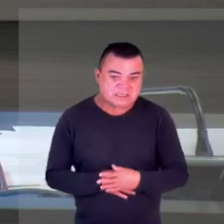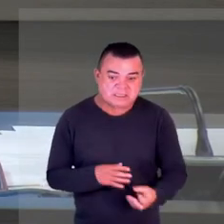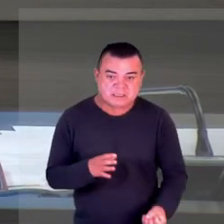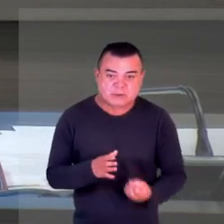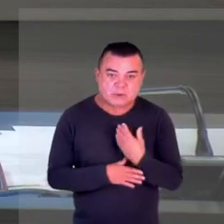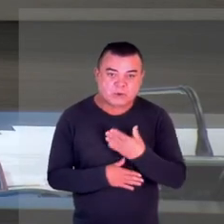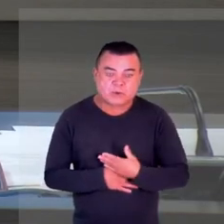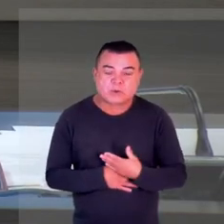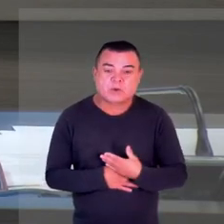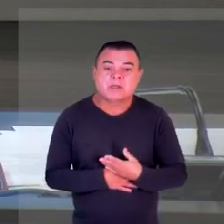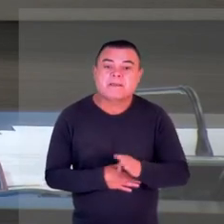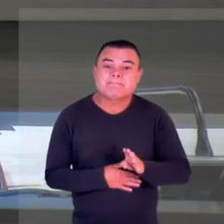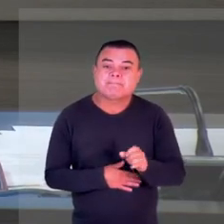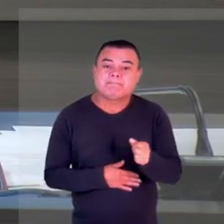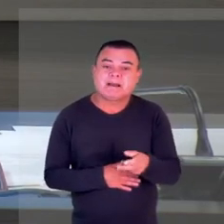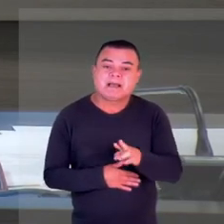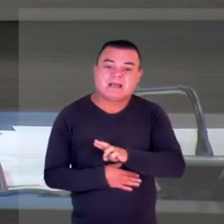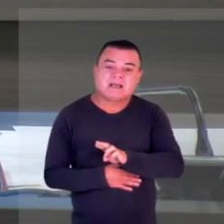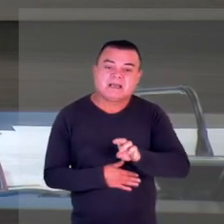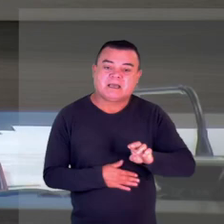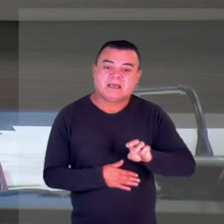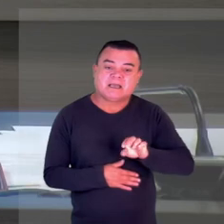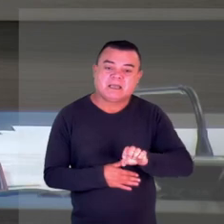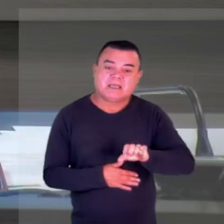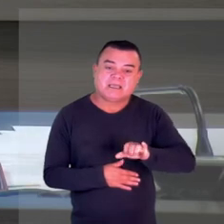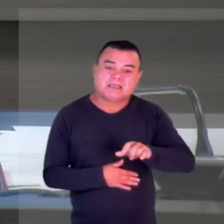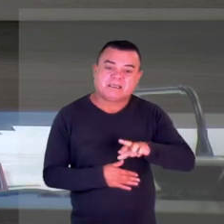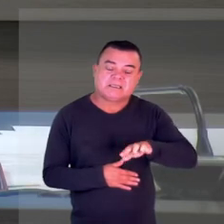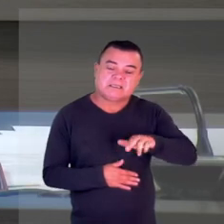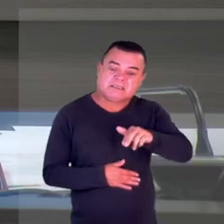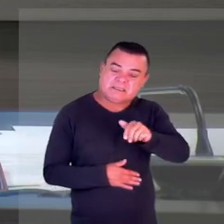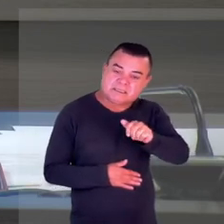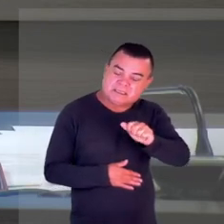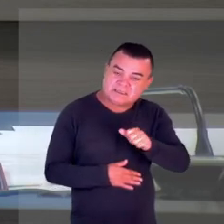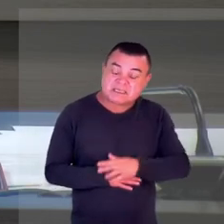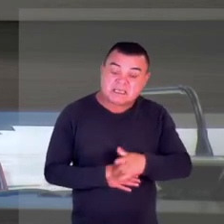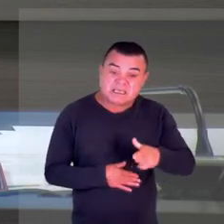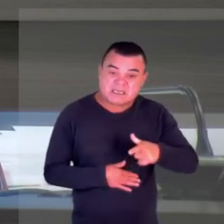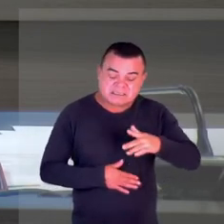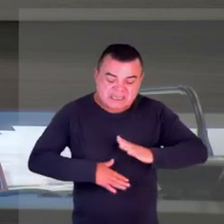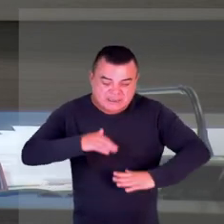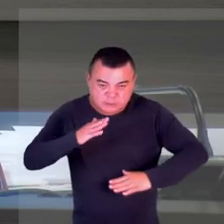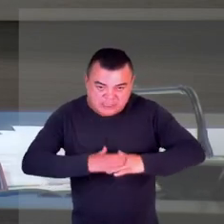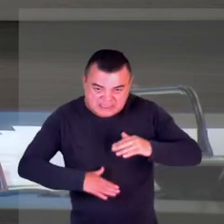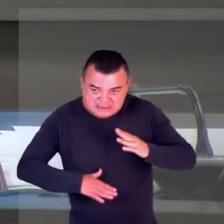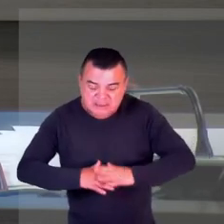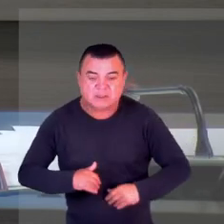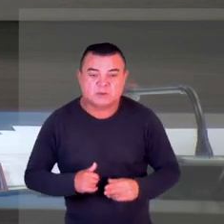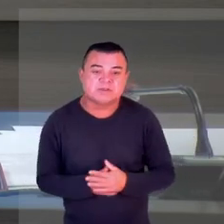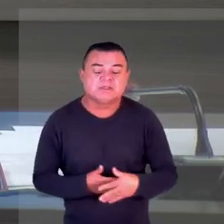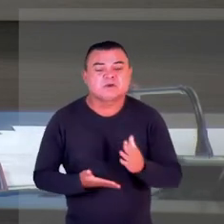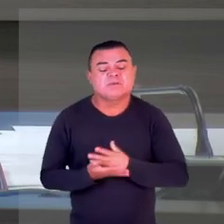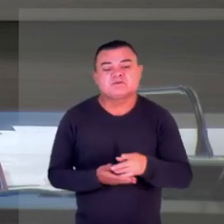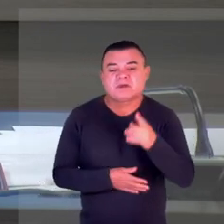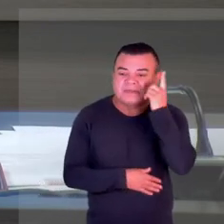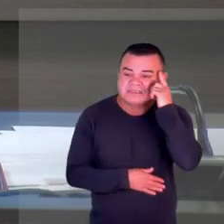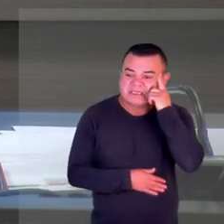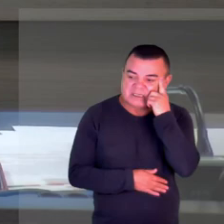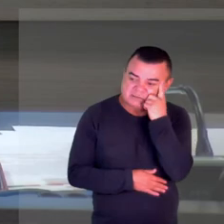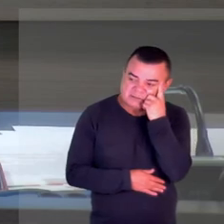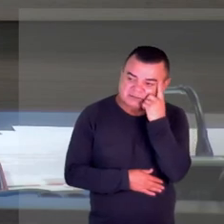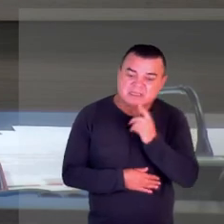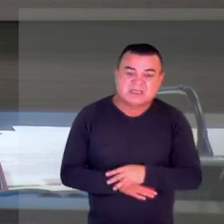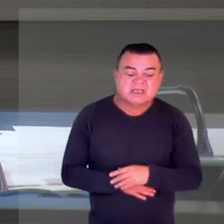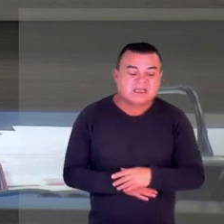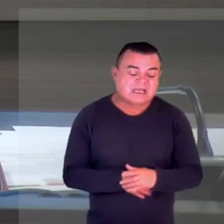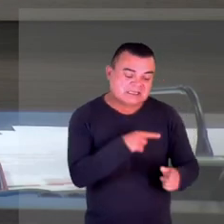relação a essa atuação eh aqui se passou a pensar assim aqui a aqui MP